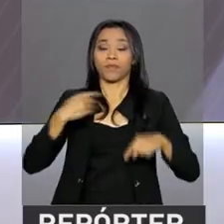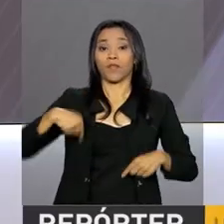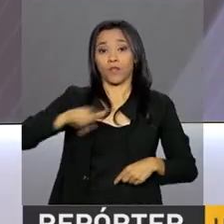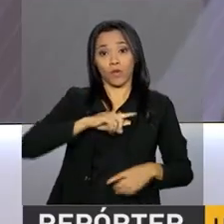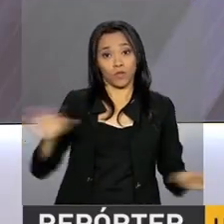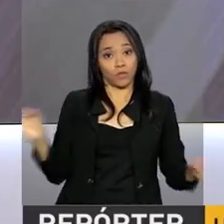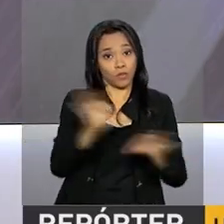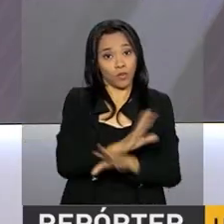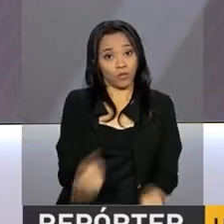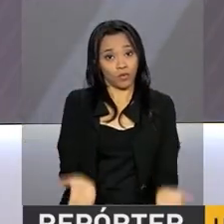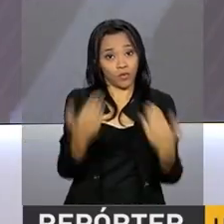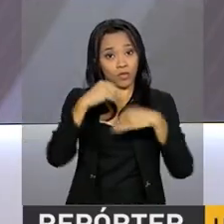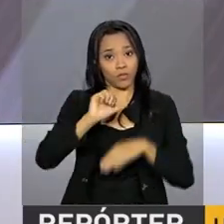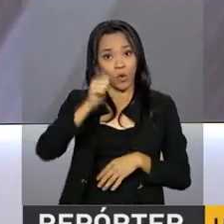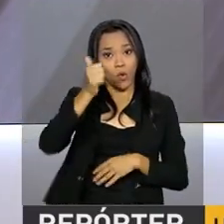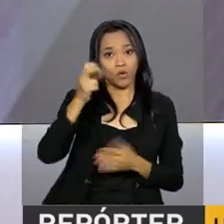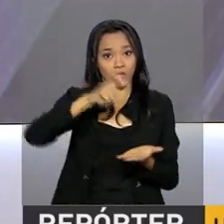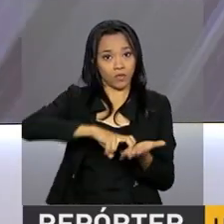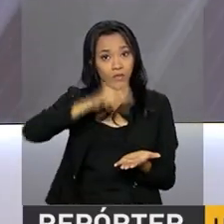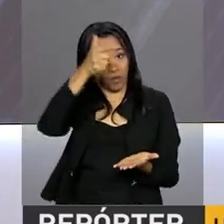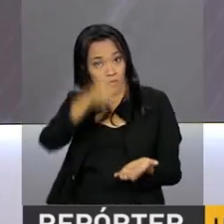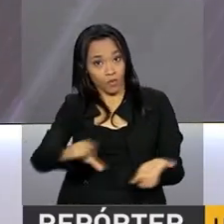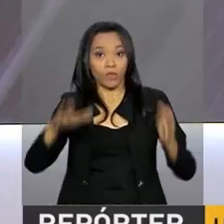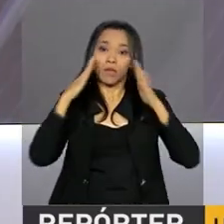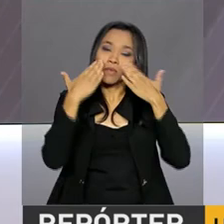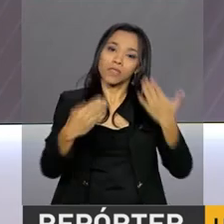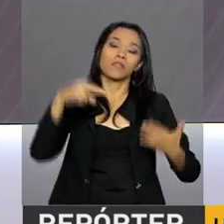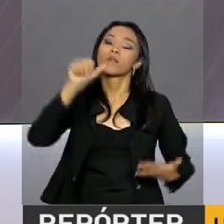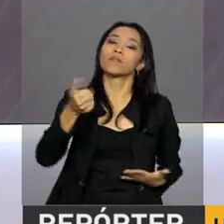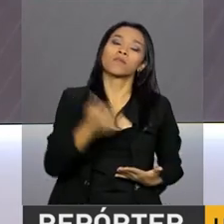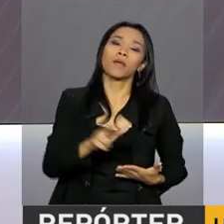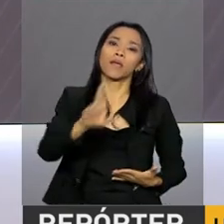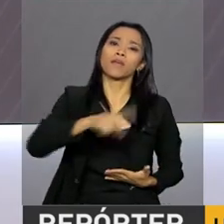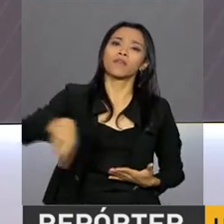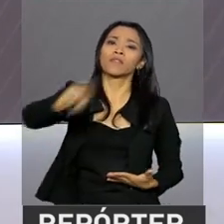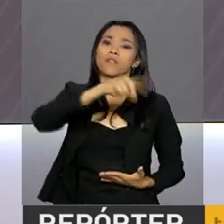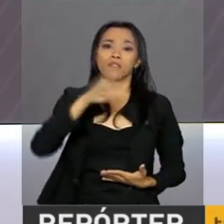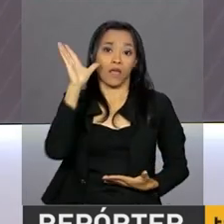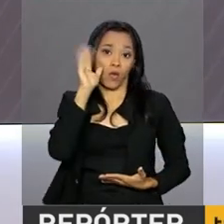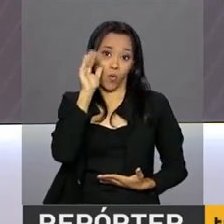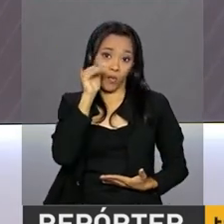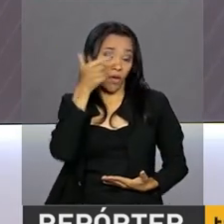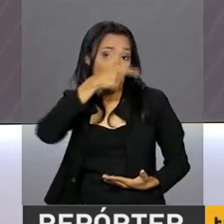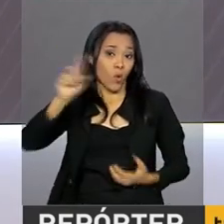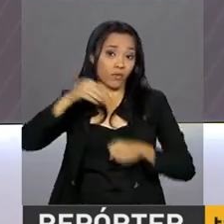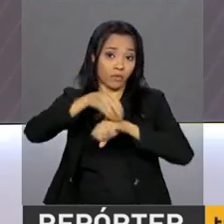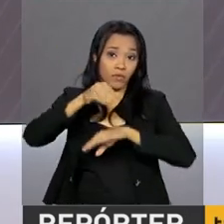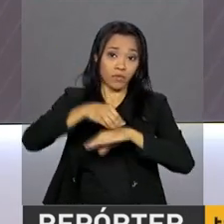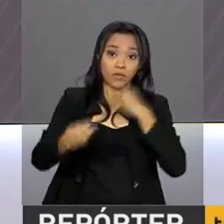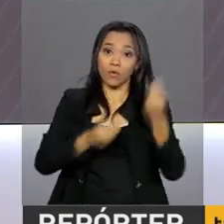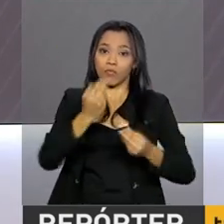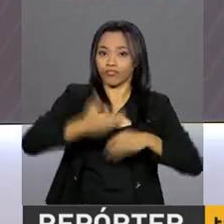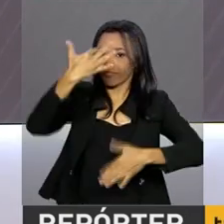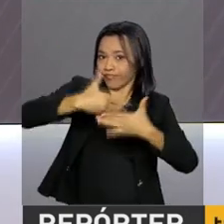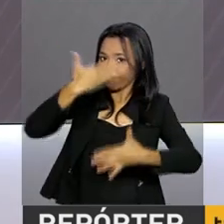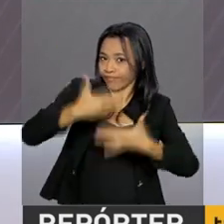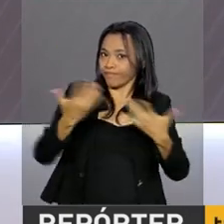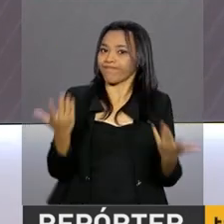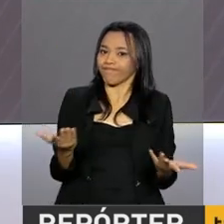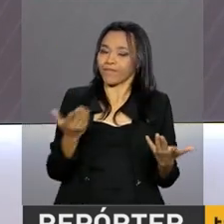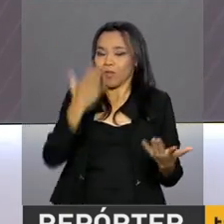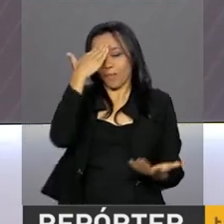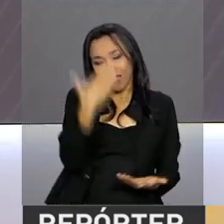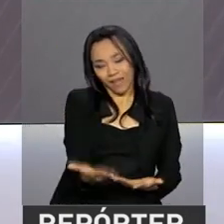por aqui voltamos às 11 da manhã na próxima edição do repórter nbr acompanhe e outras notícias em nossas redes sociais